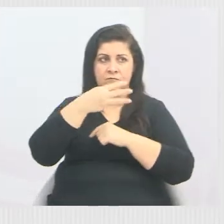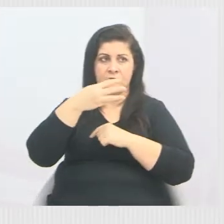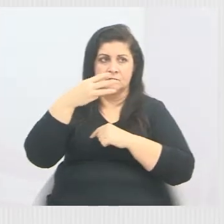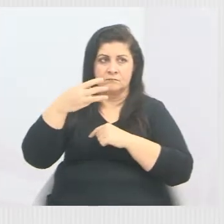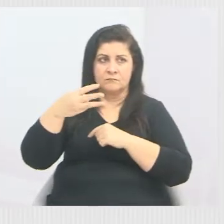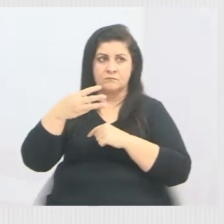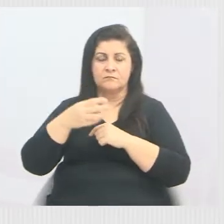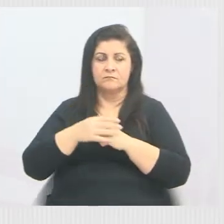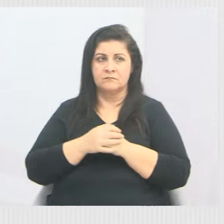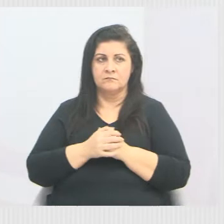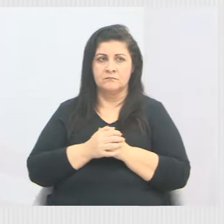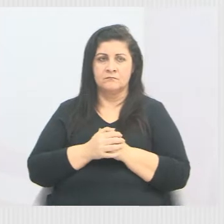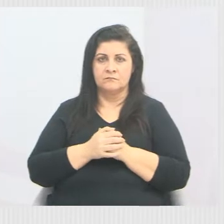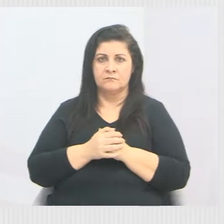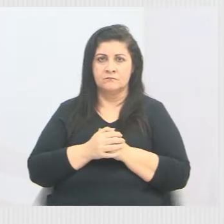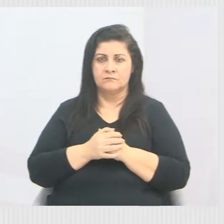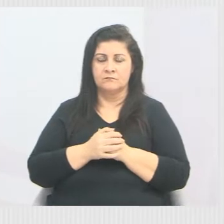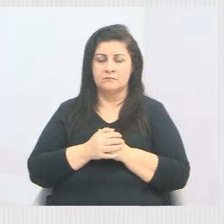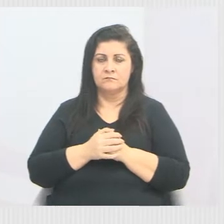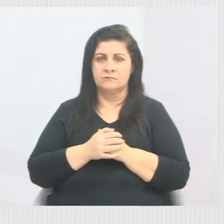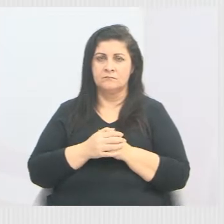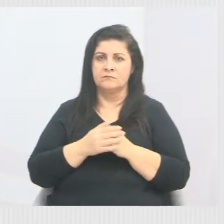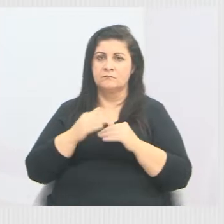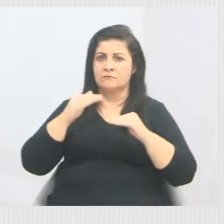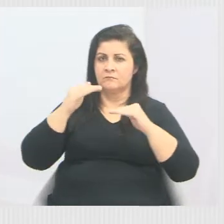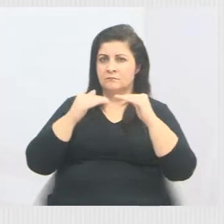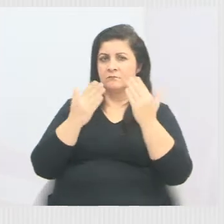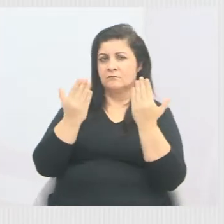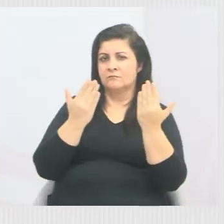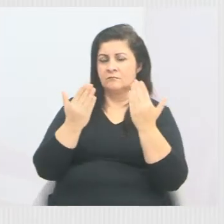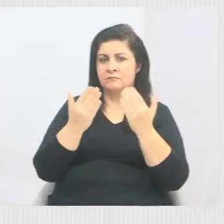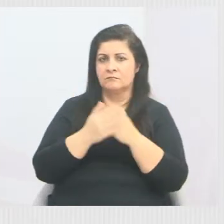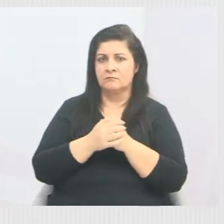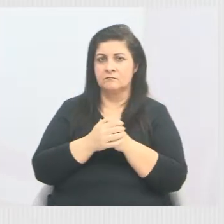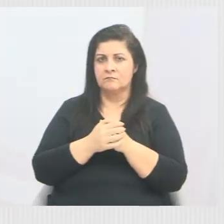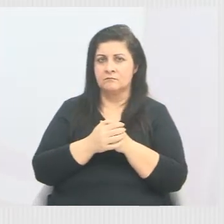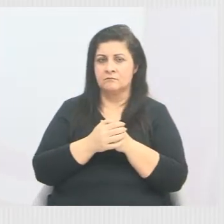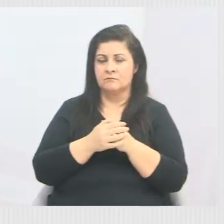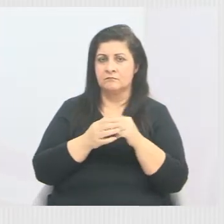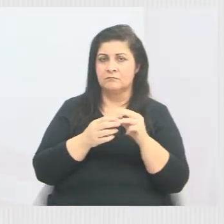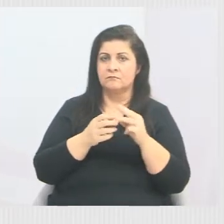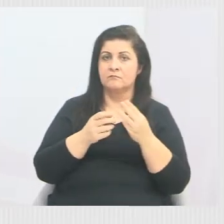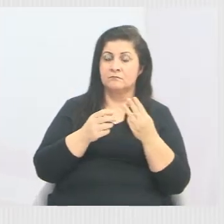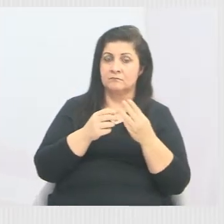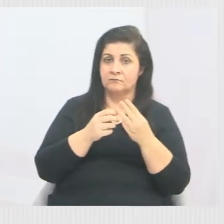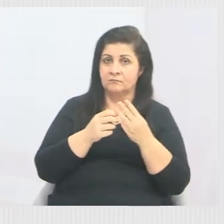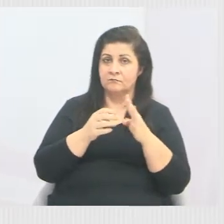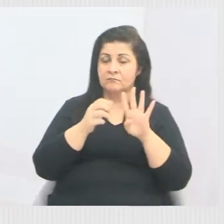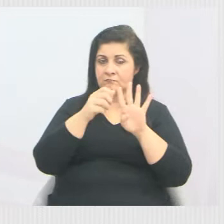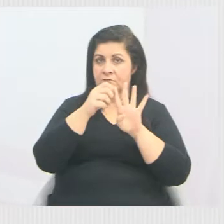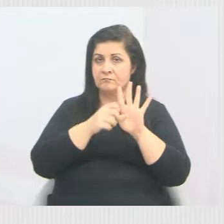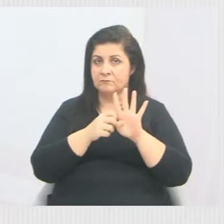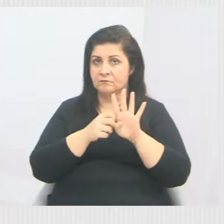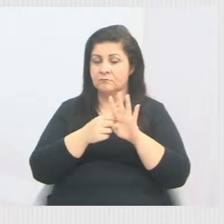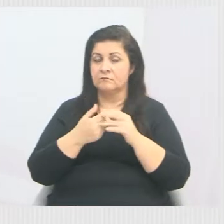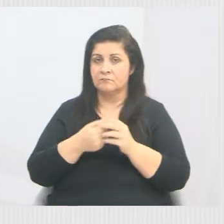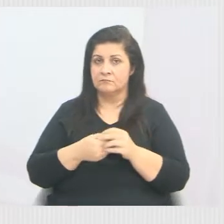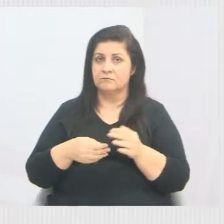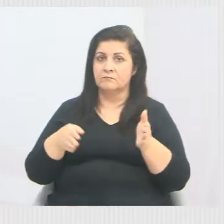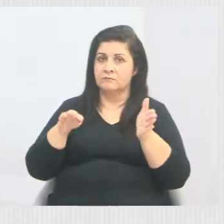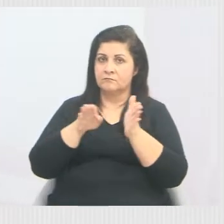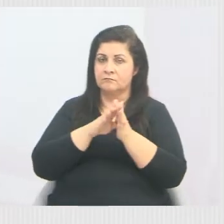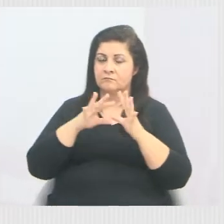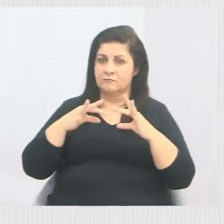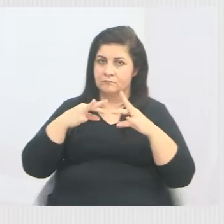33,3333. Nós fazendo a proporção de 3 quadrimestres para um exercício. Então, se chega ao consenso